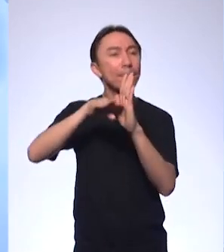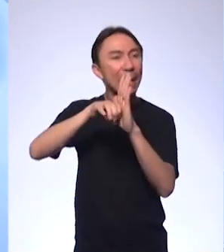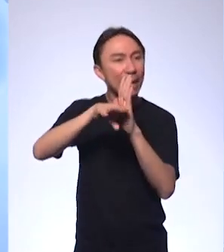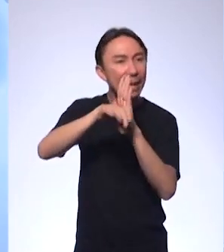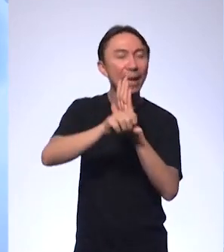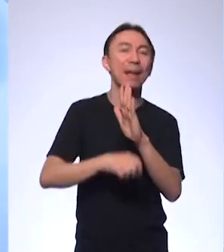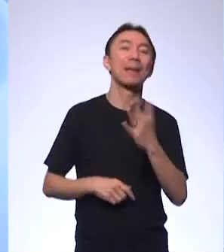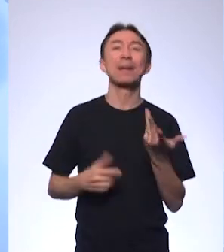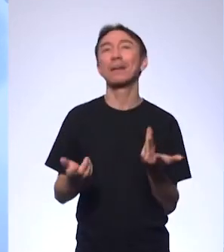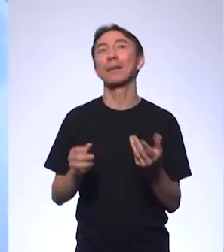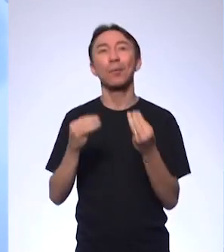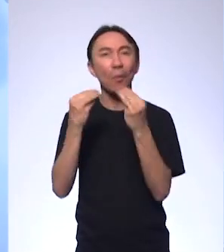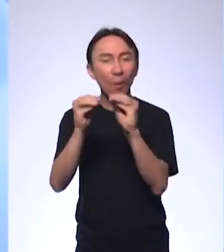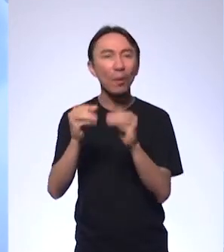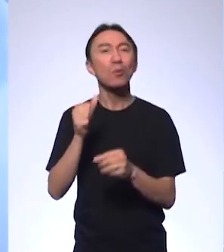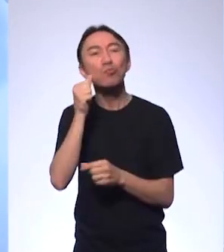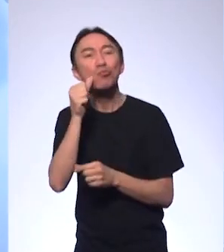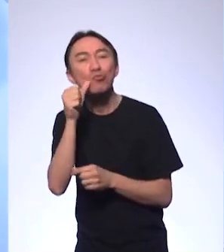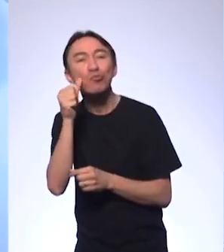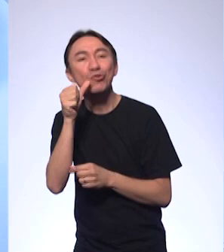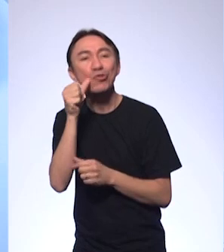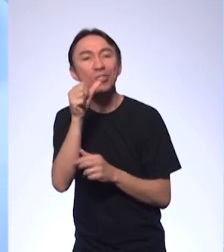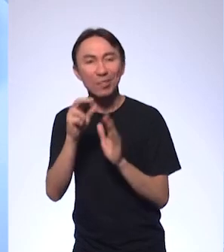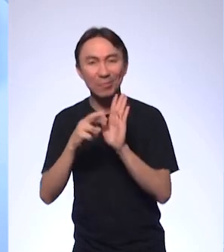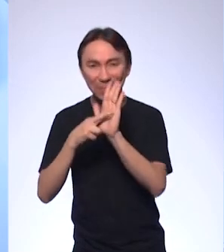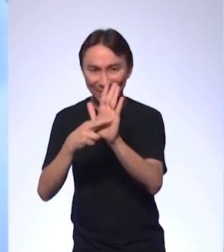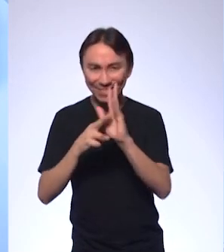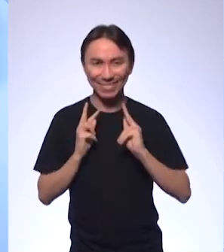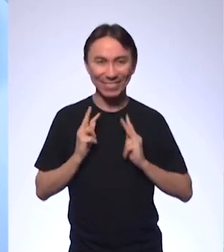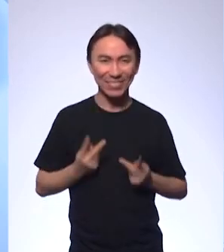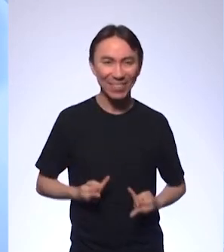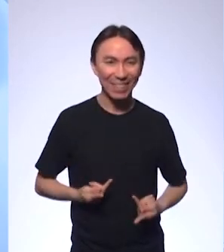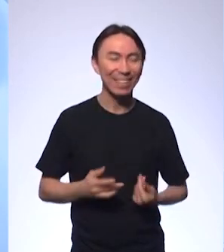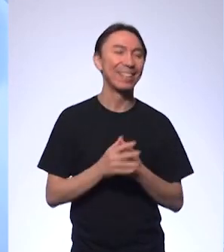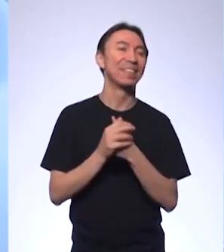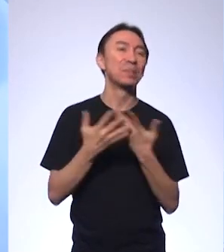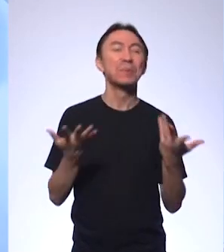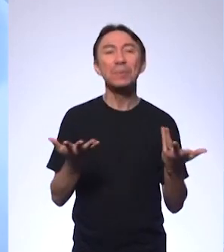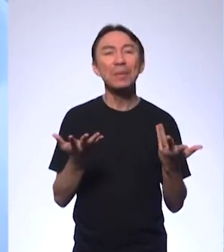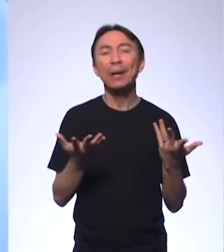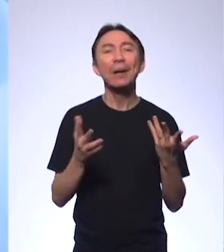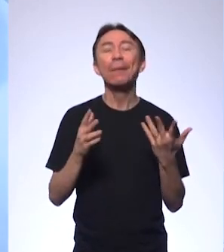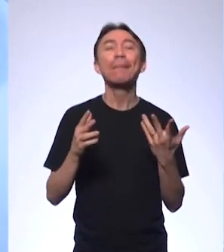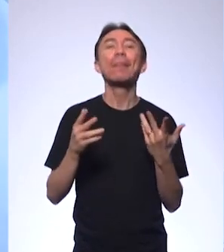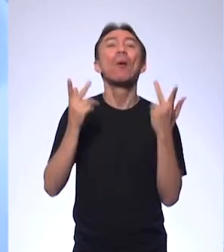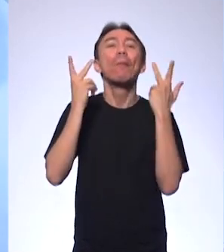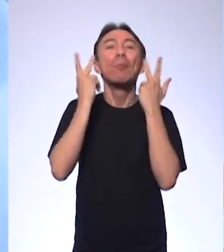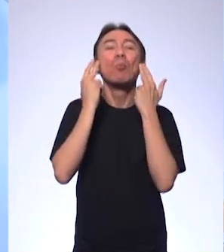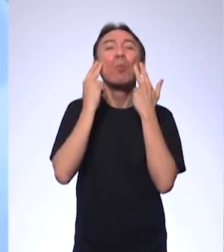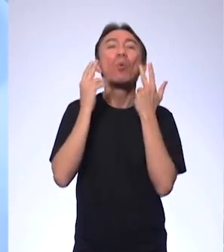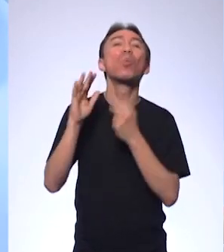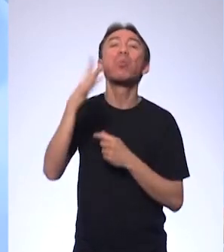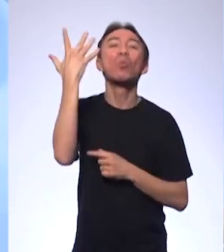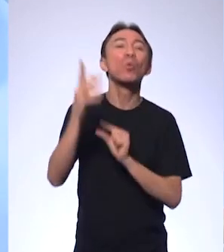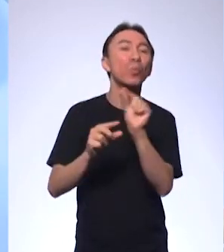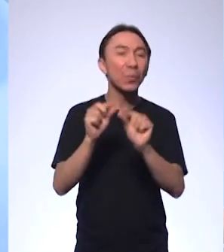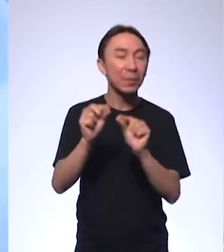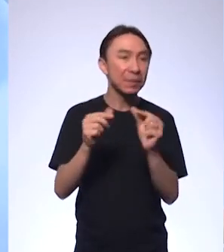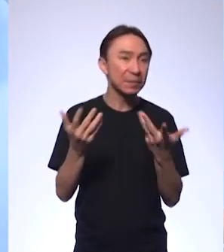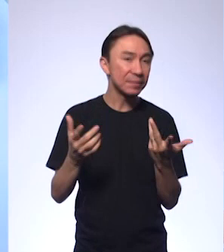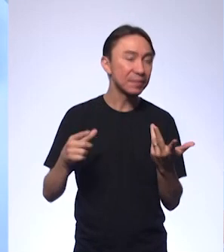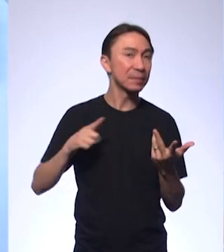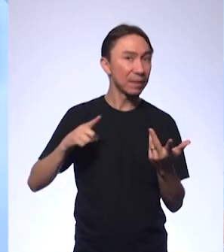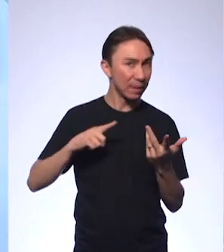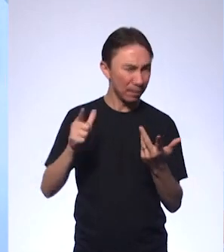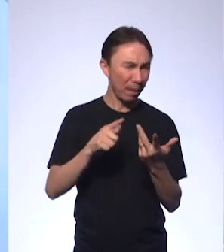uma menininha ali representando o ser humano, né? Normalmente acontece o quê? a gente tem, né, uma questão aí